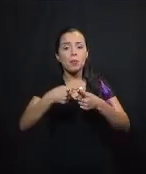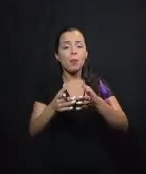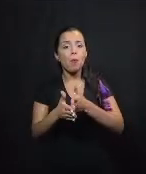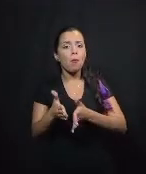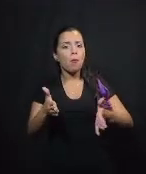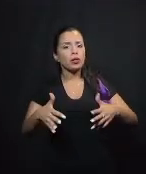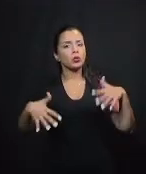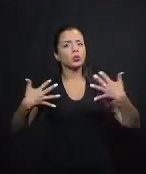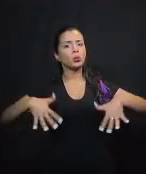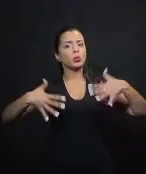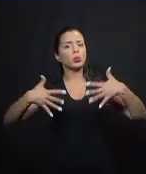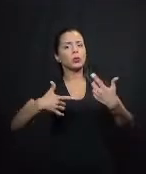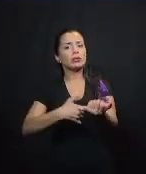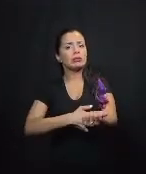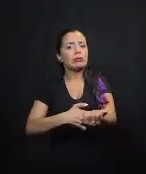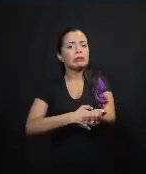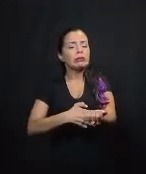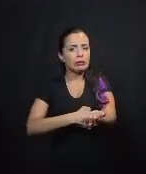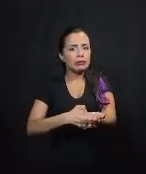estamos vivendo,